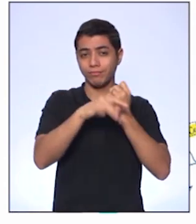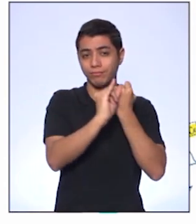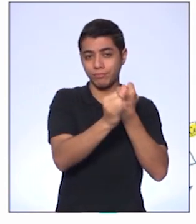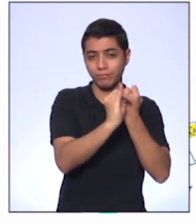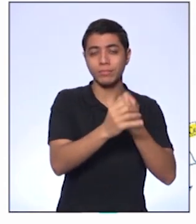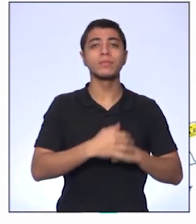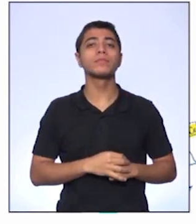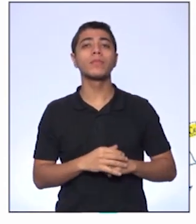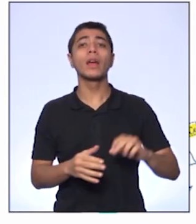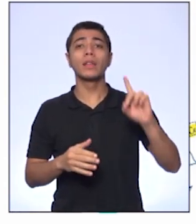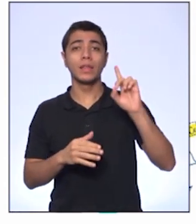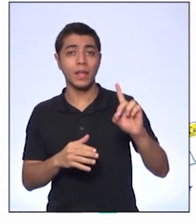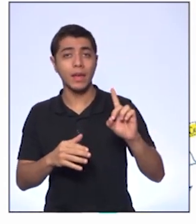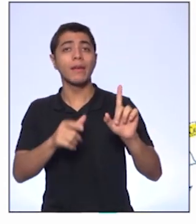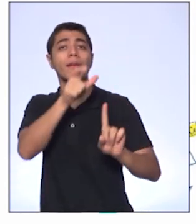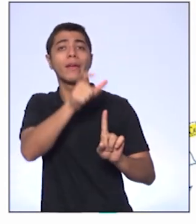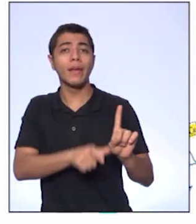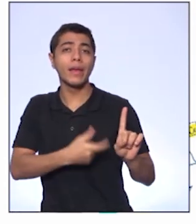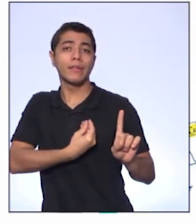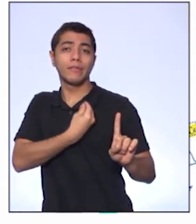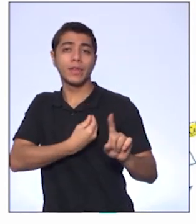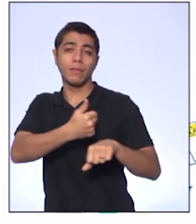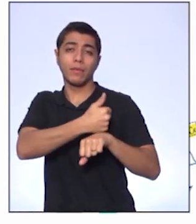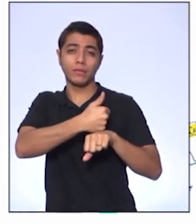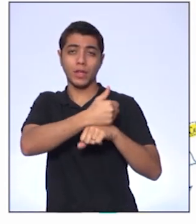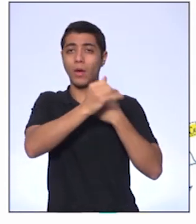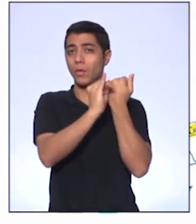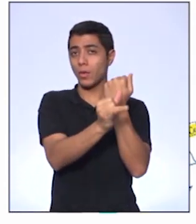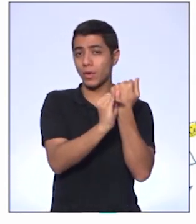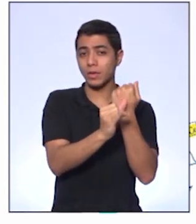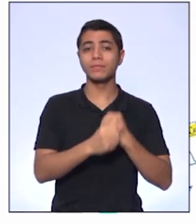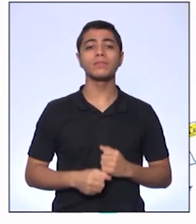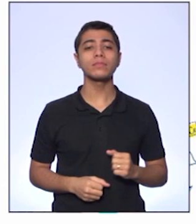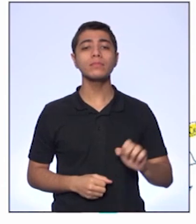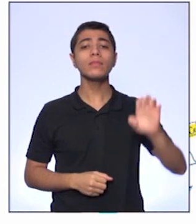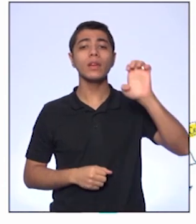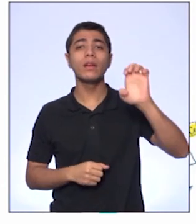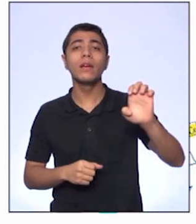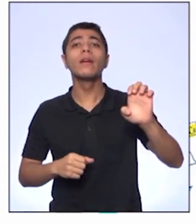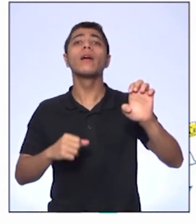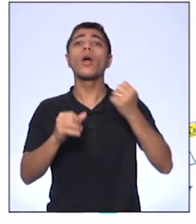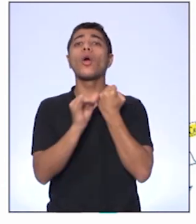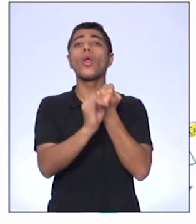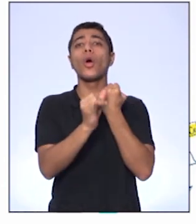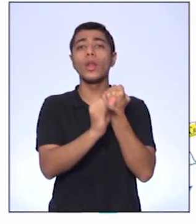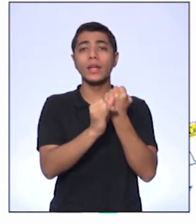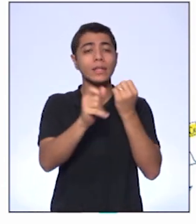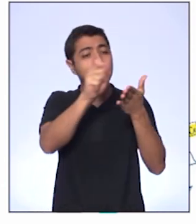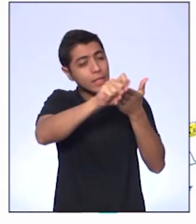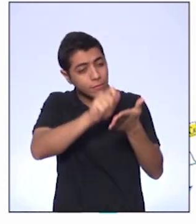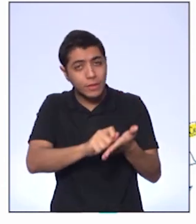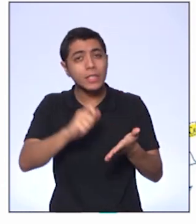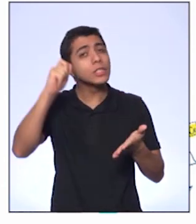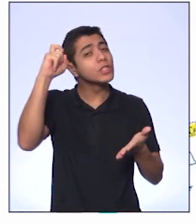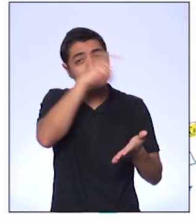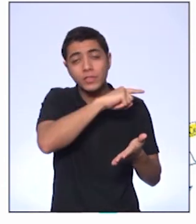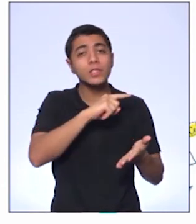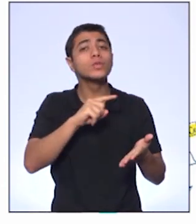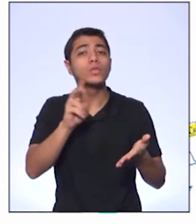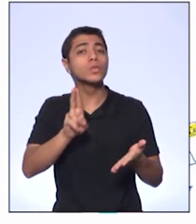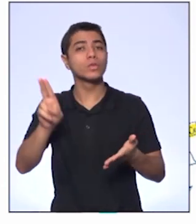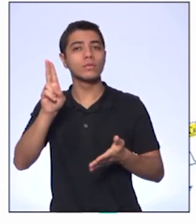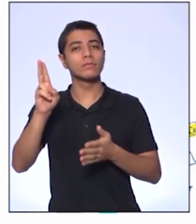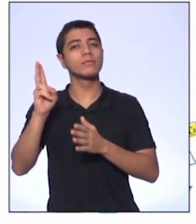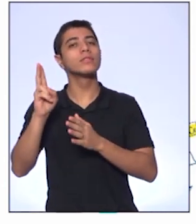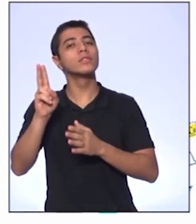da crônica ou nas dificuldades de se escrever uma crônica por meio de uma crônica. Gente, o que é que predomina aqui? Olha